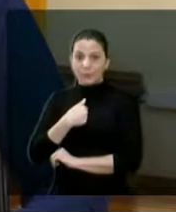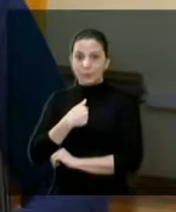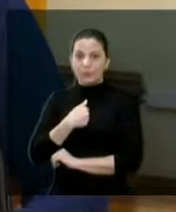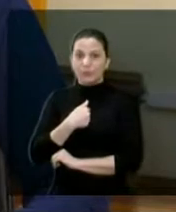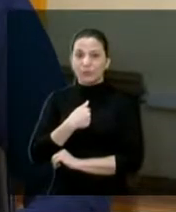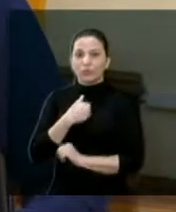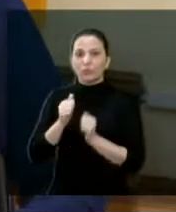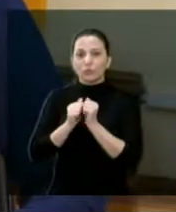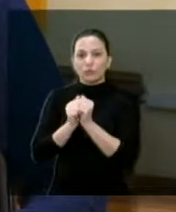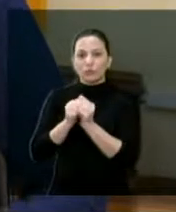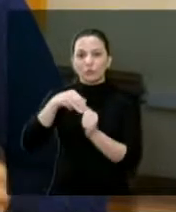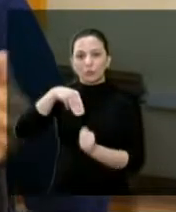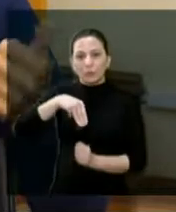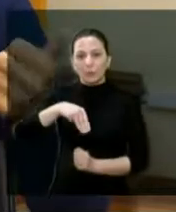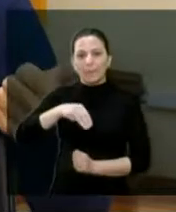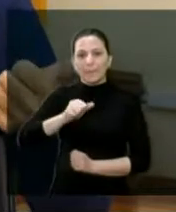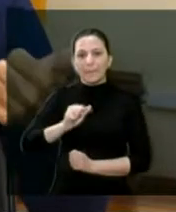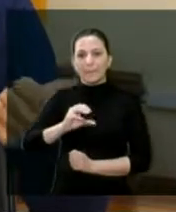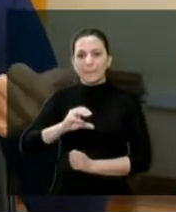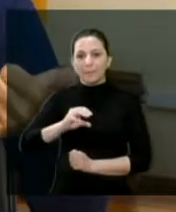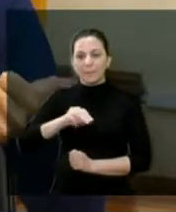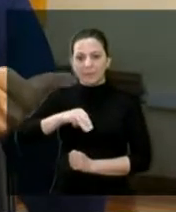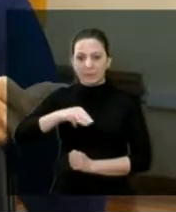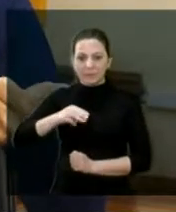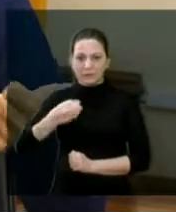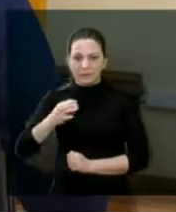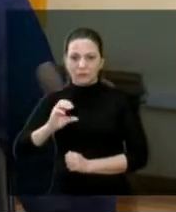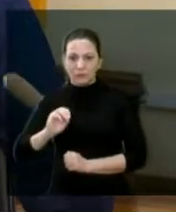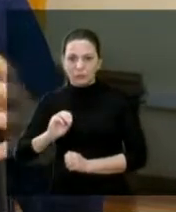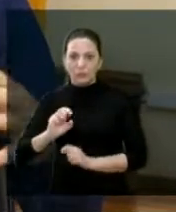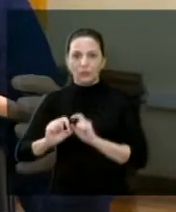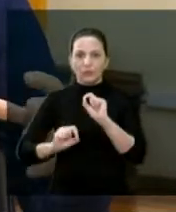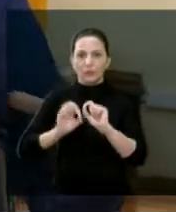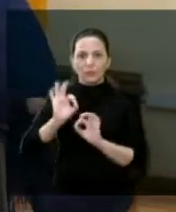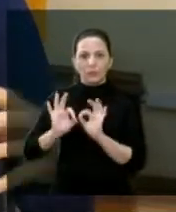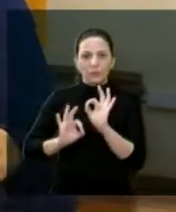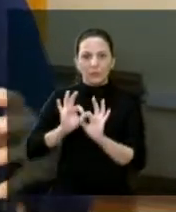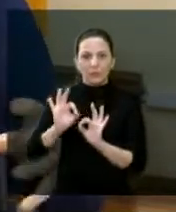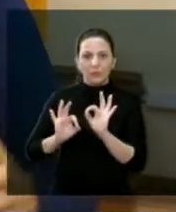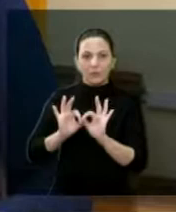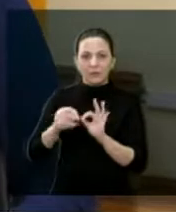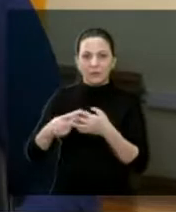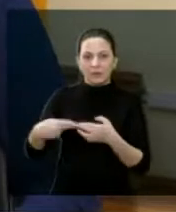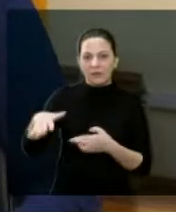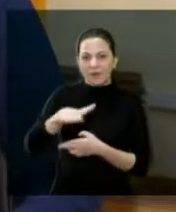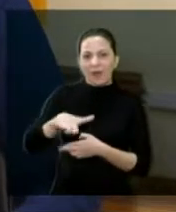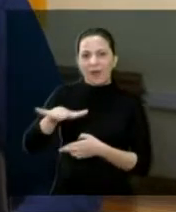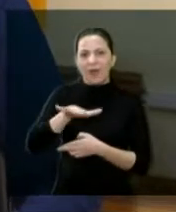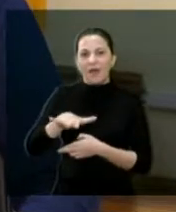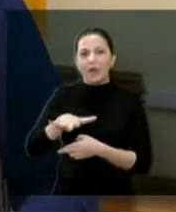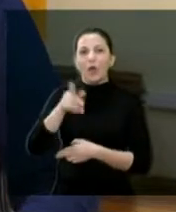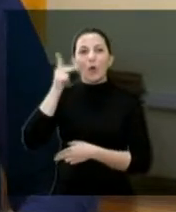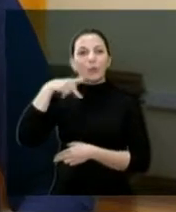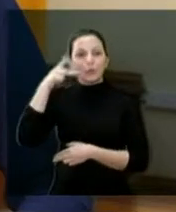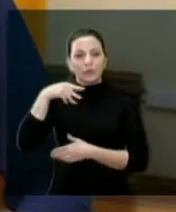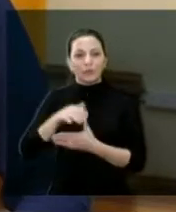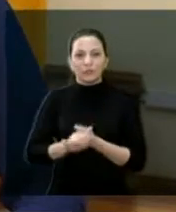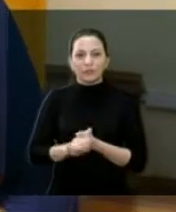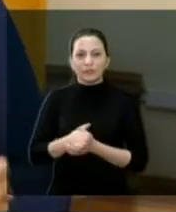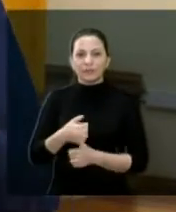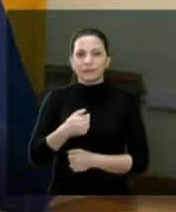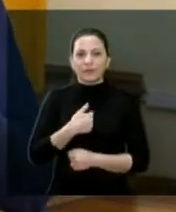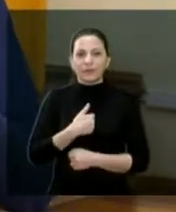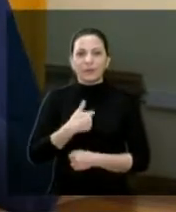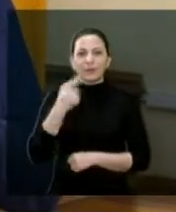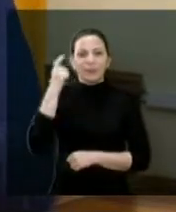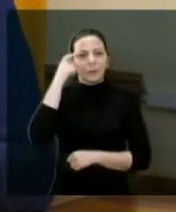Manso, já falecido, e o Fez Mata, que eram os dois da área política lá. Eu falei, olha, assim, eu queria